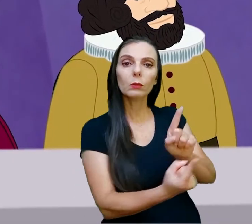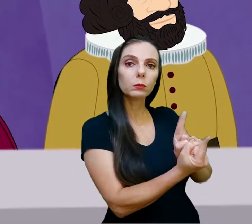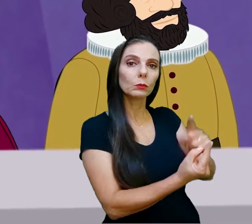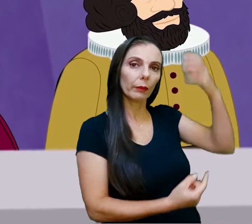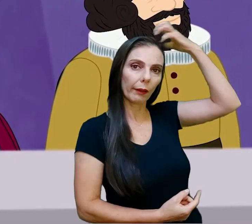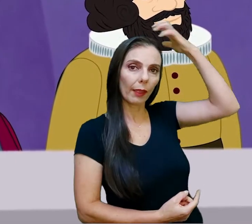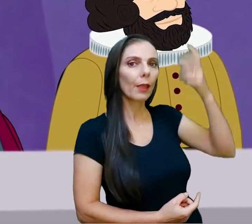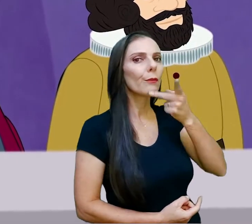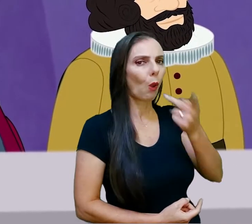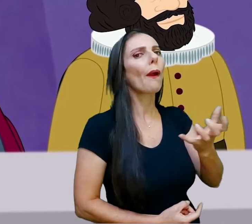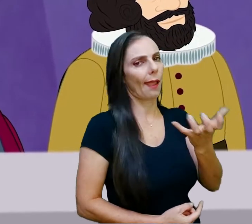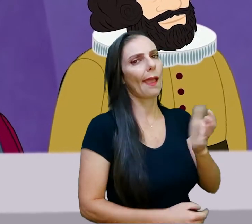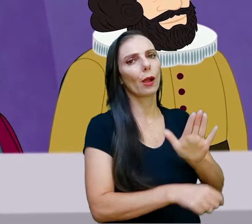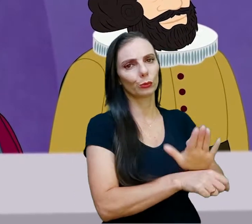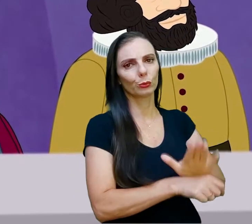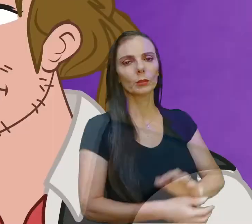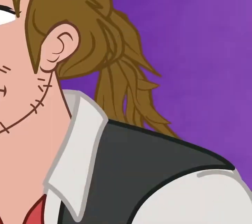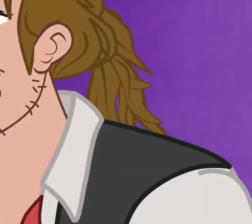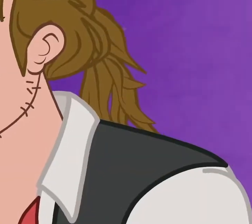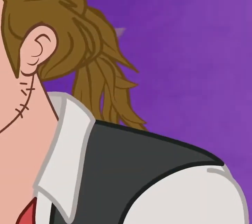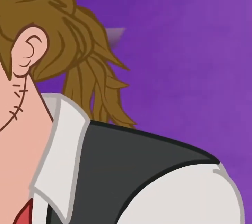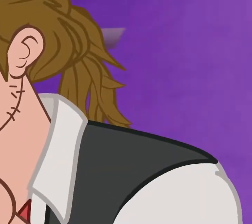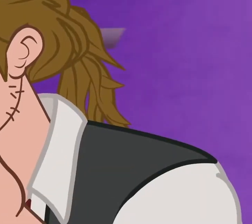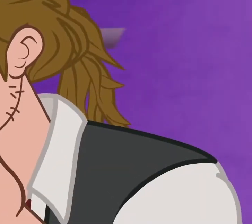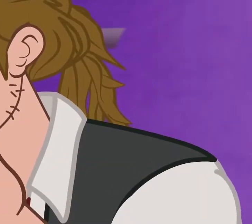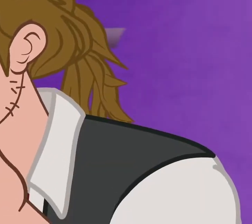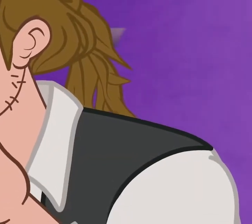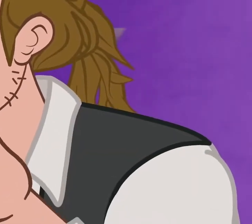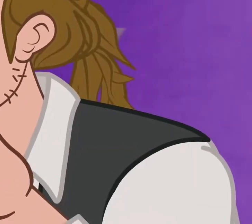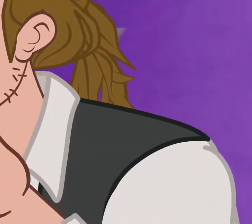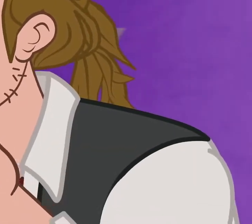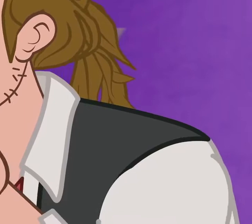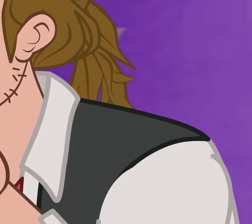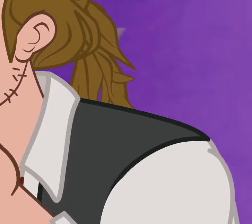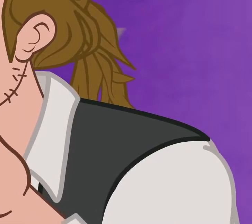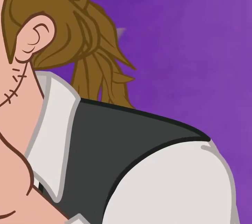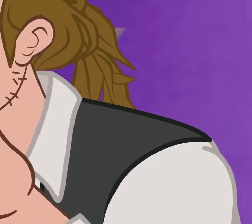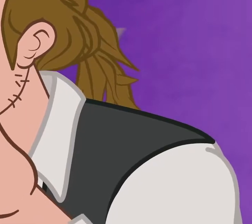Gulliver foi até o rei e propôs a ajudar.